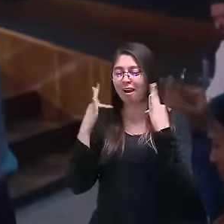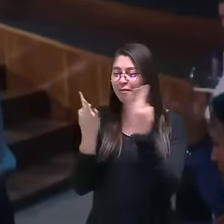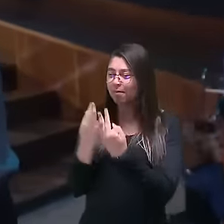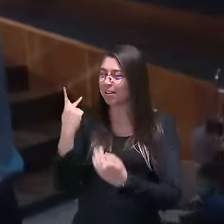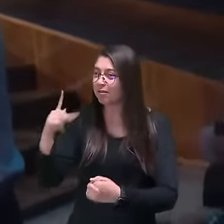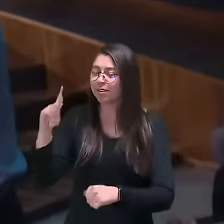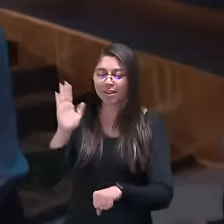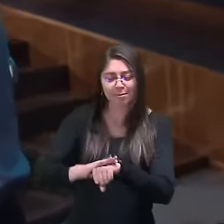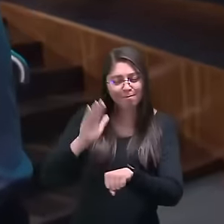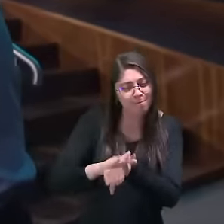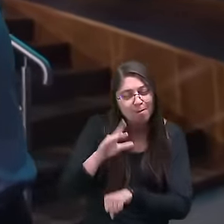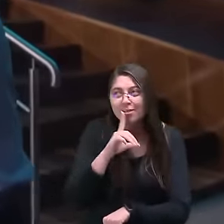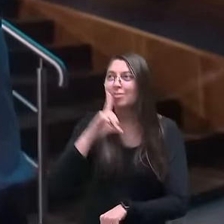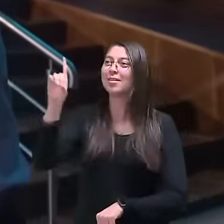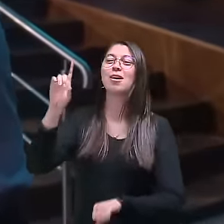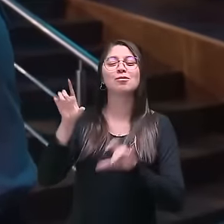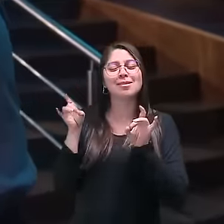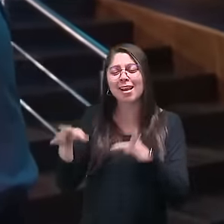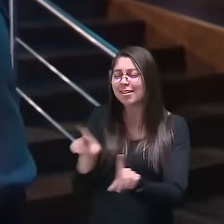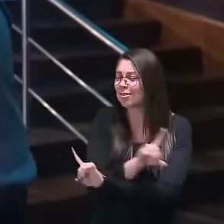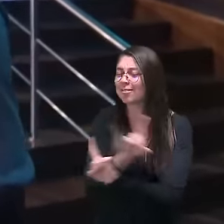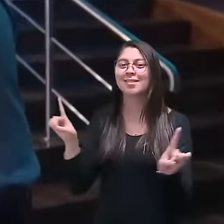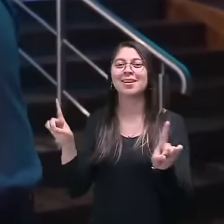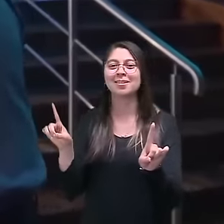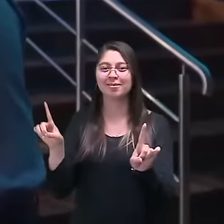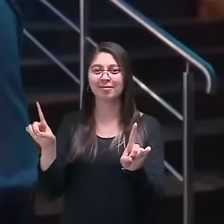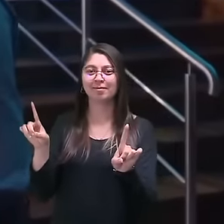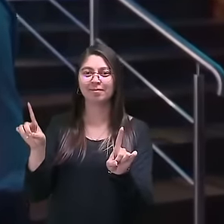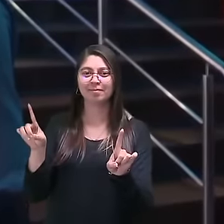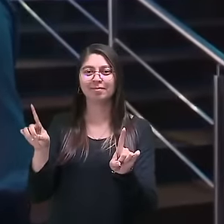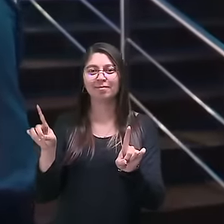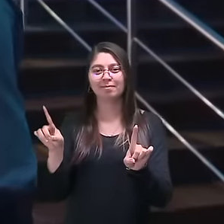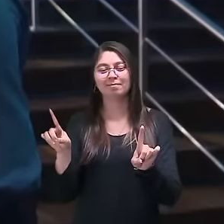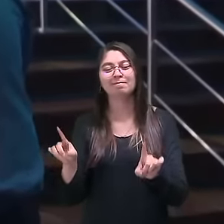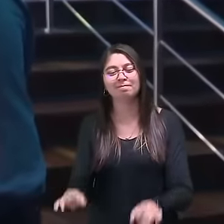ao Senhor. Não desista.